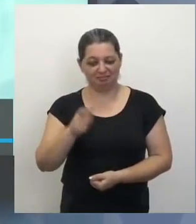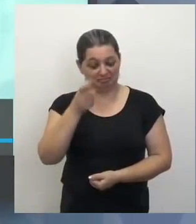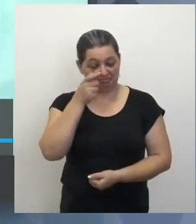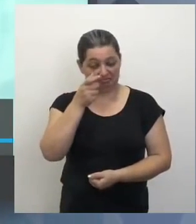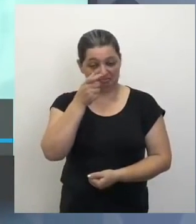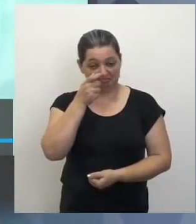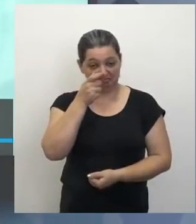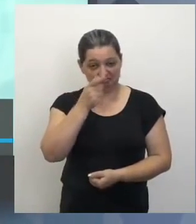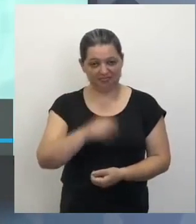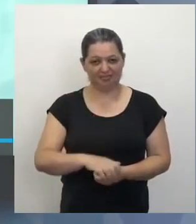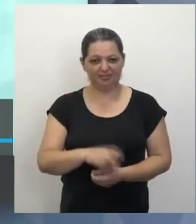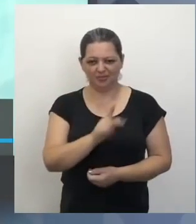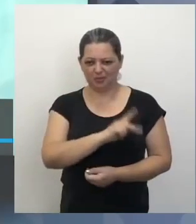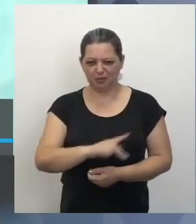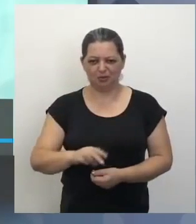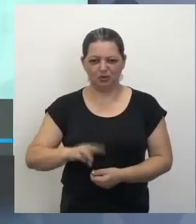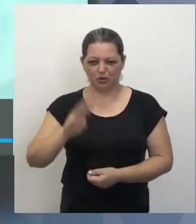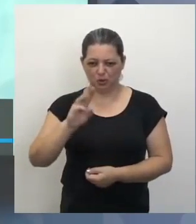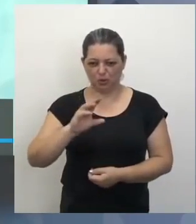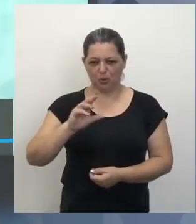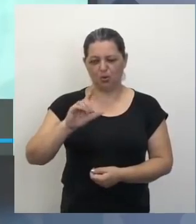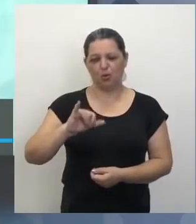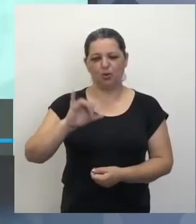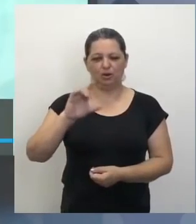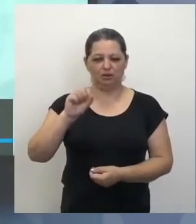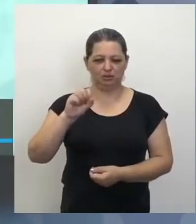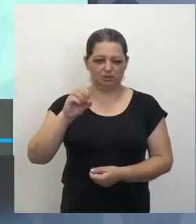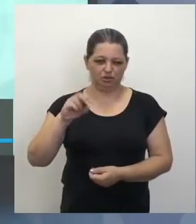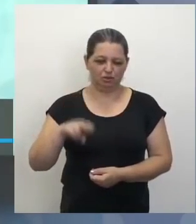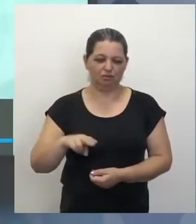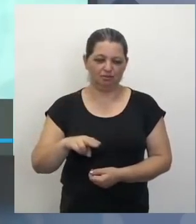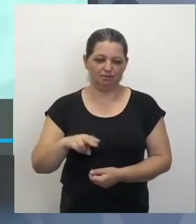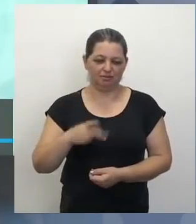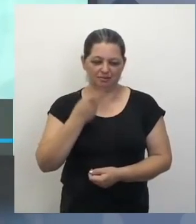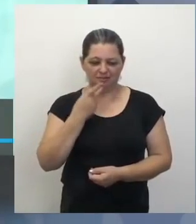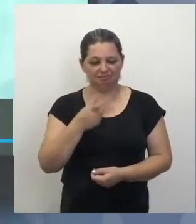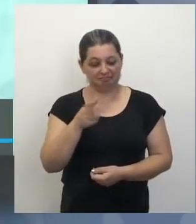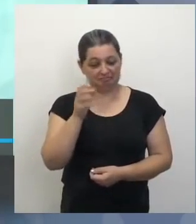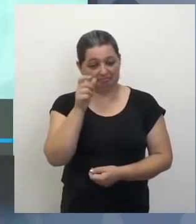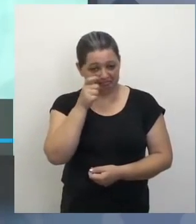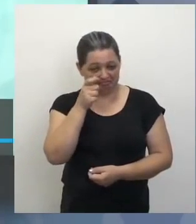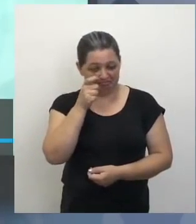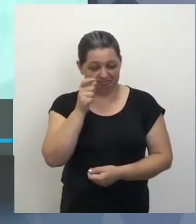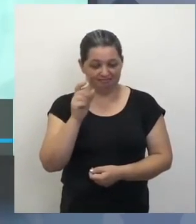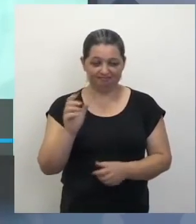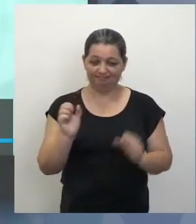Professor Wilson disse, excelente, amei. E a professora